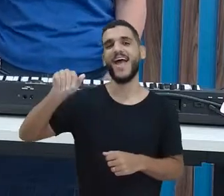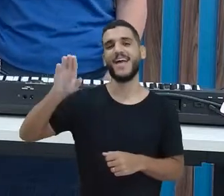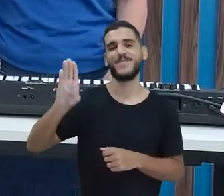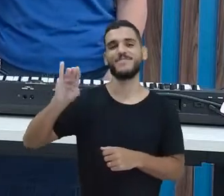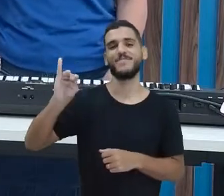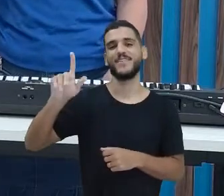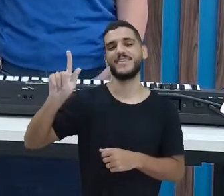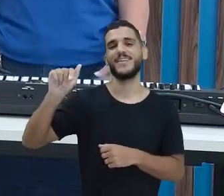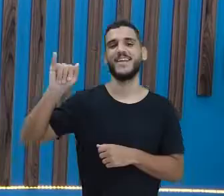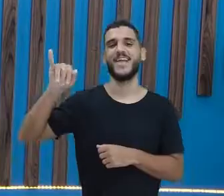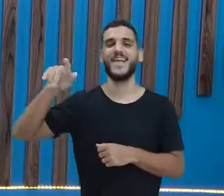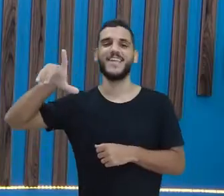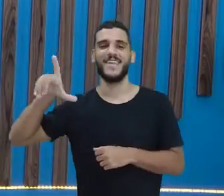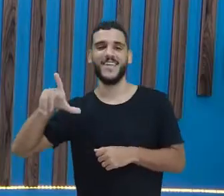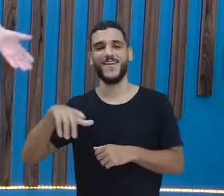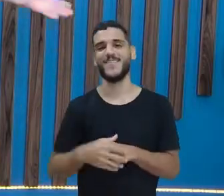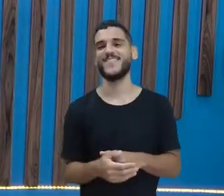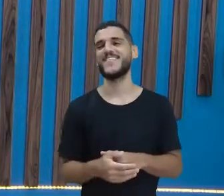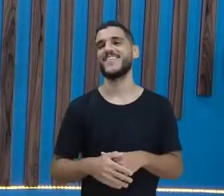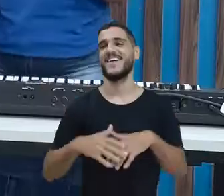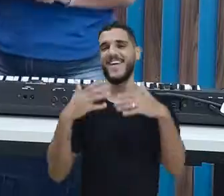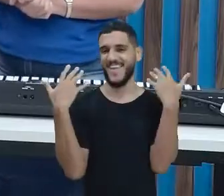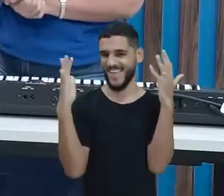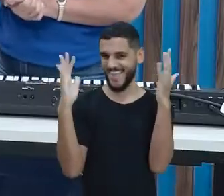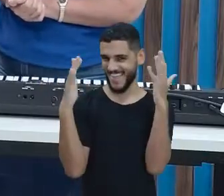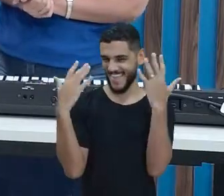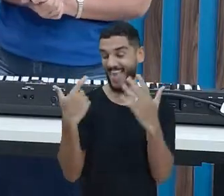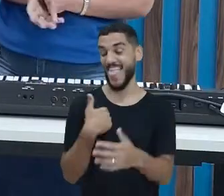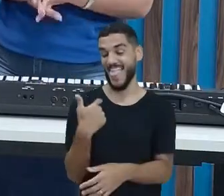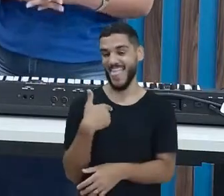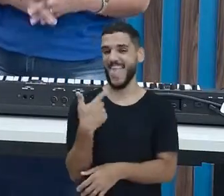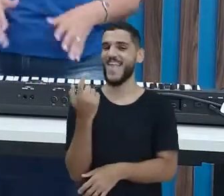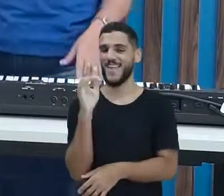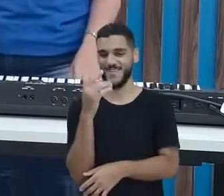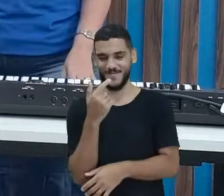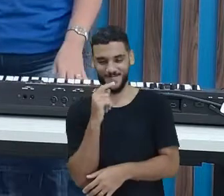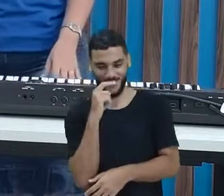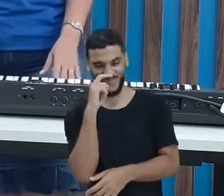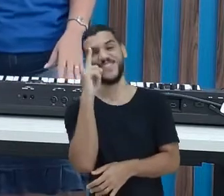Professora Professora Abigail! Olá,